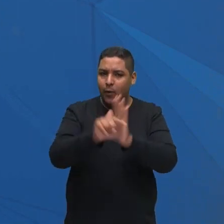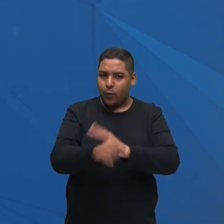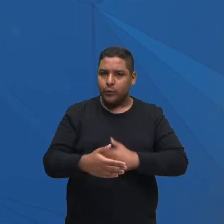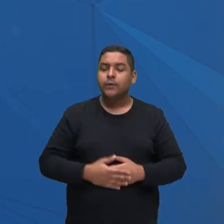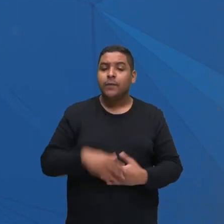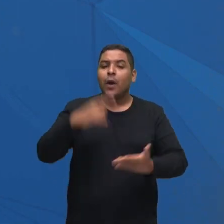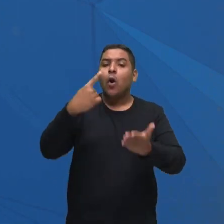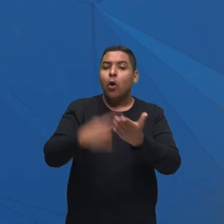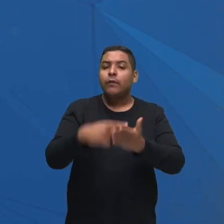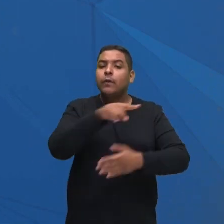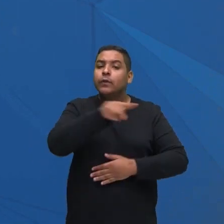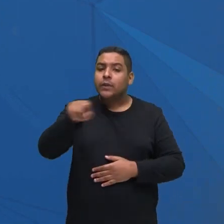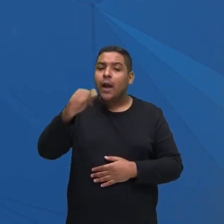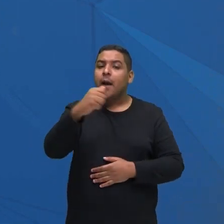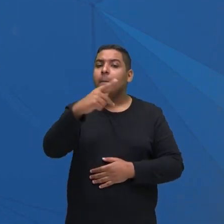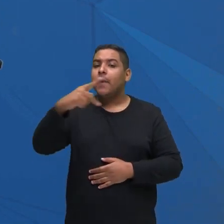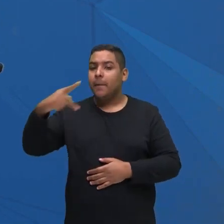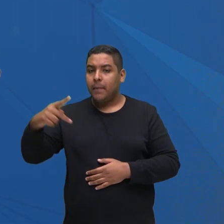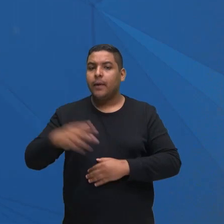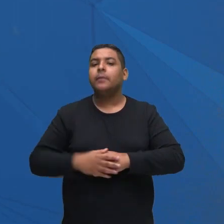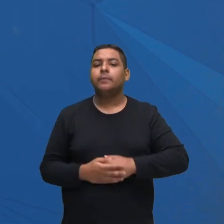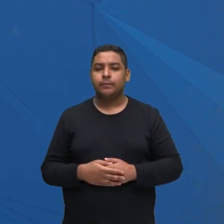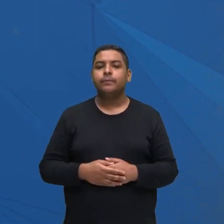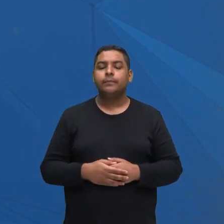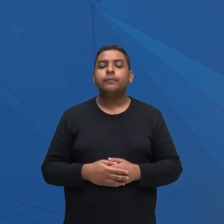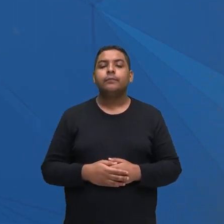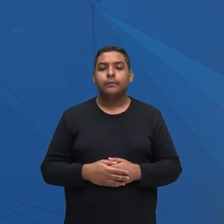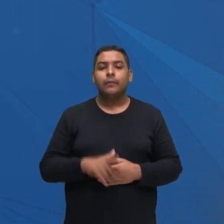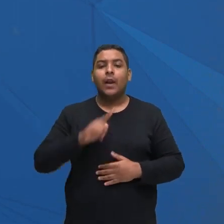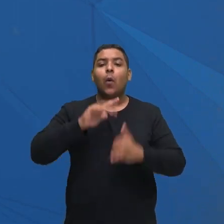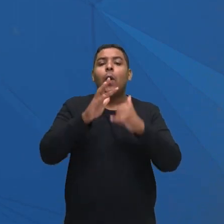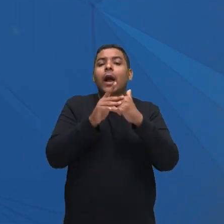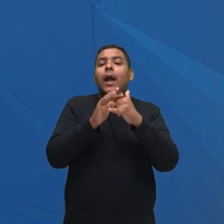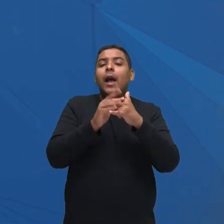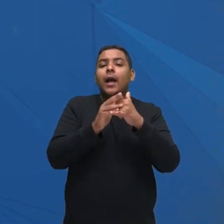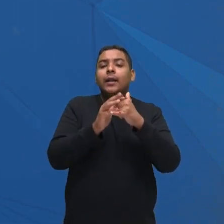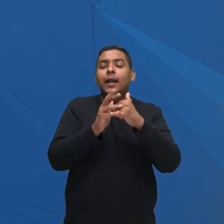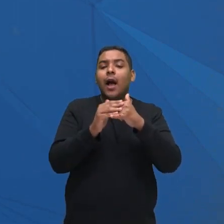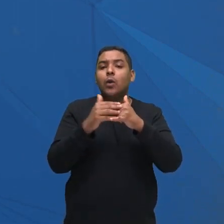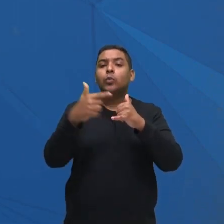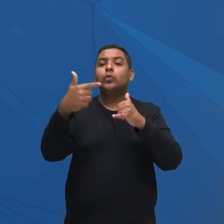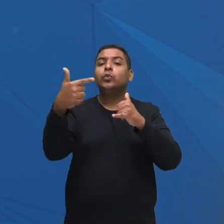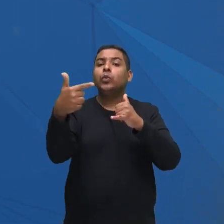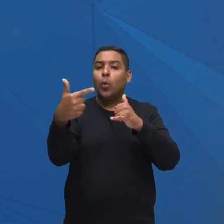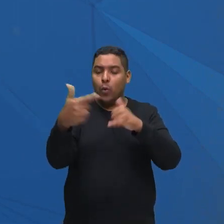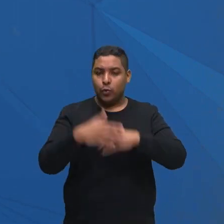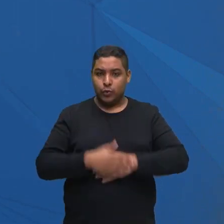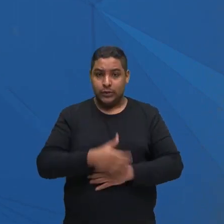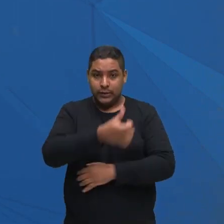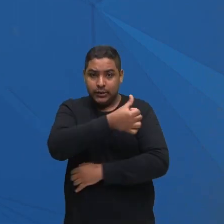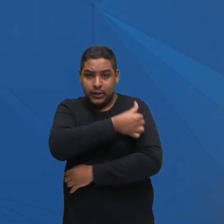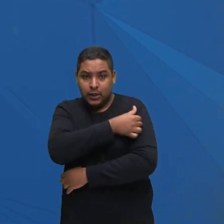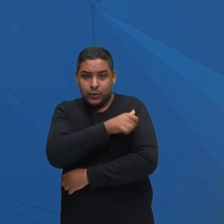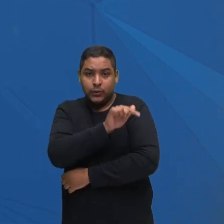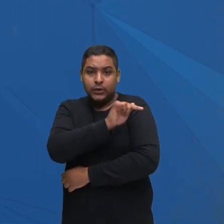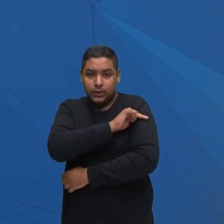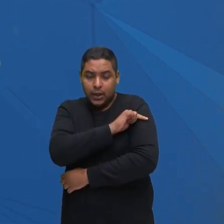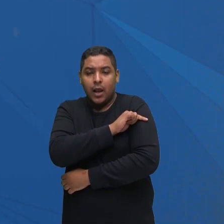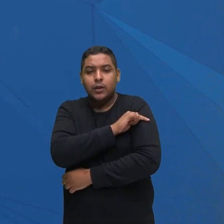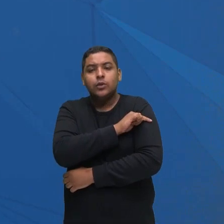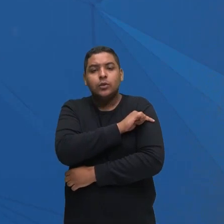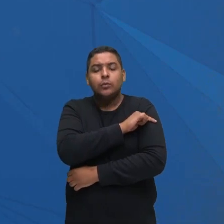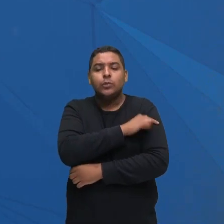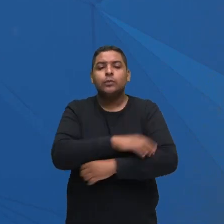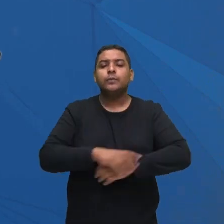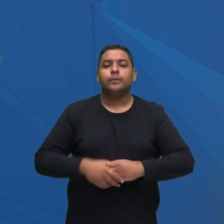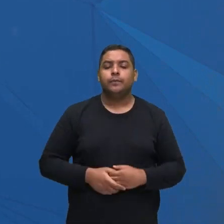no aplicativo Aula em Casa para ir para o canal 2, que é o canal do 6º e do 7º ano, do aplicativo Aula em Casa, porque é por